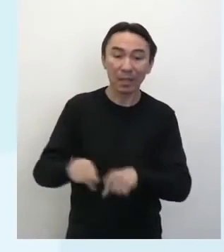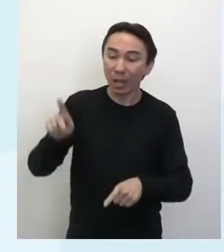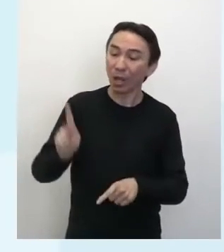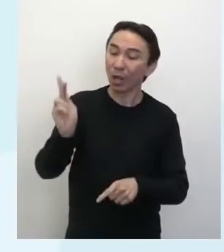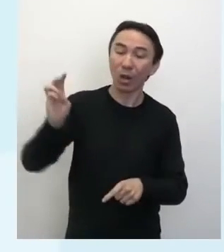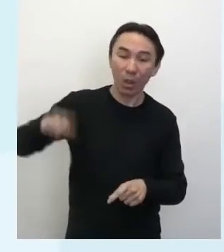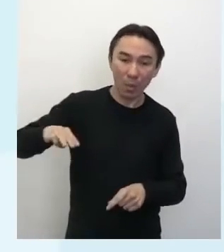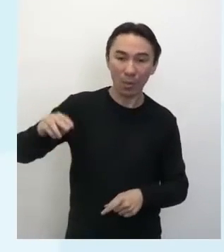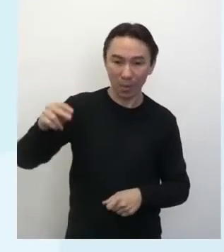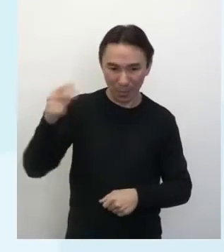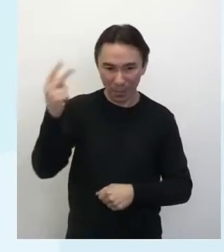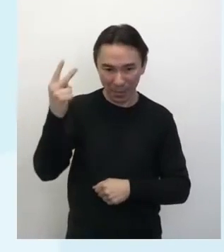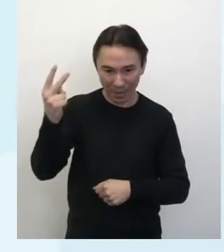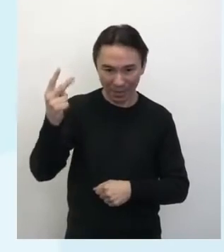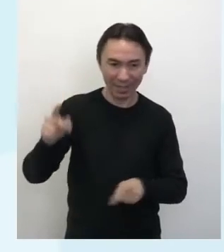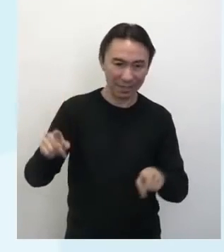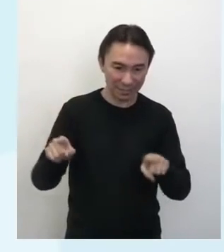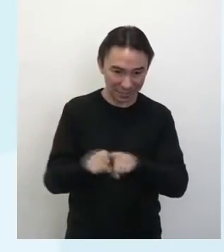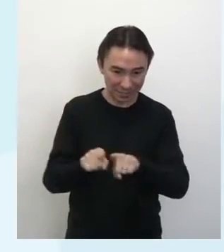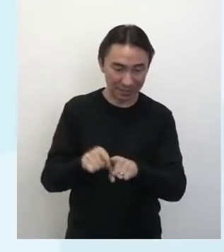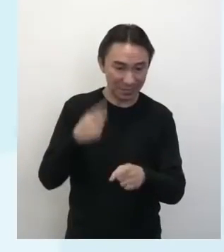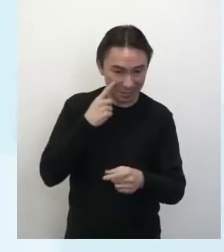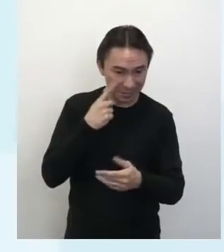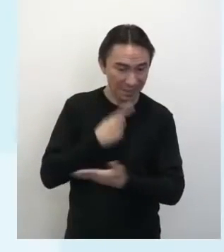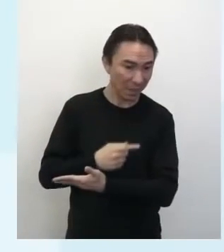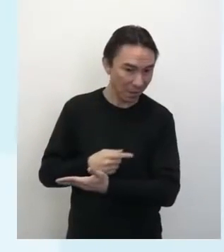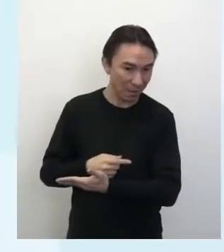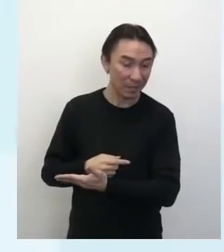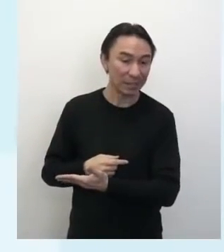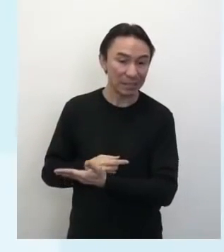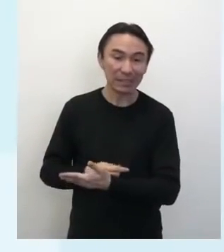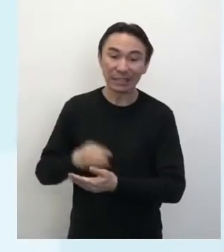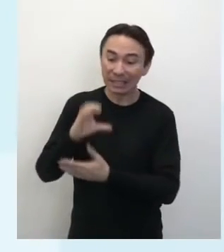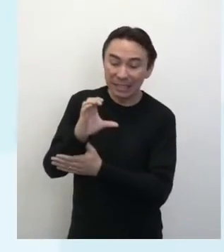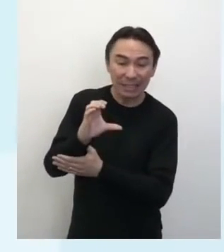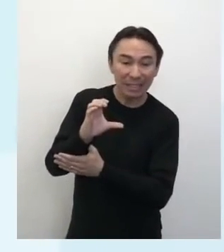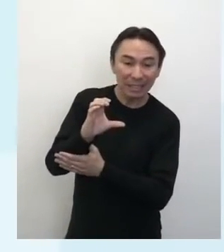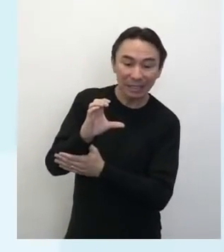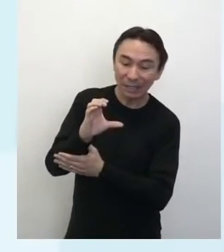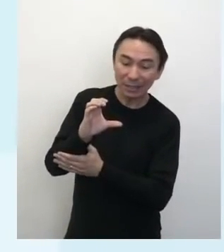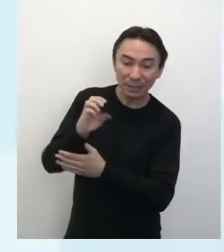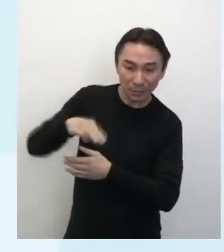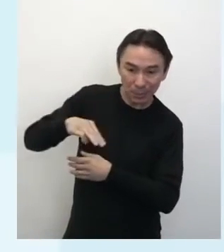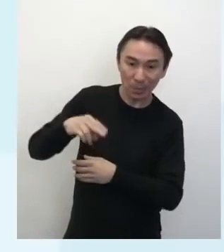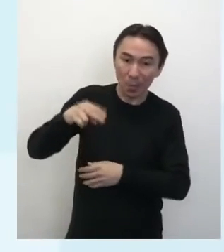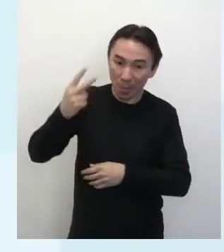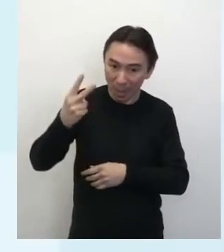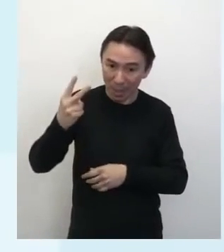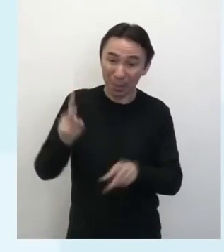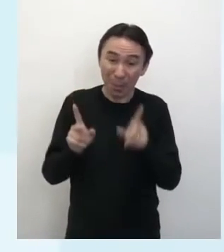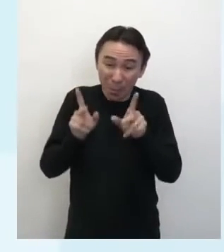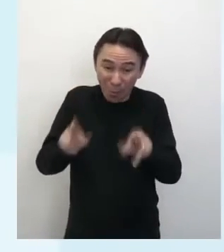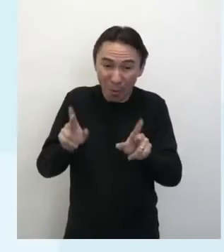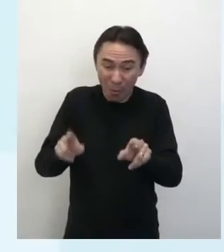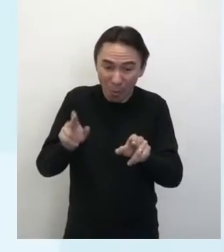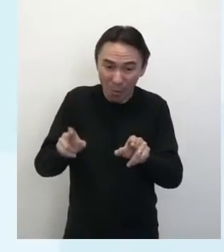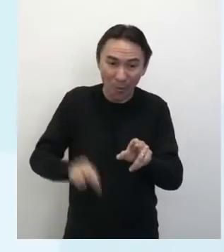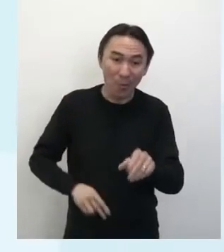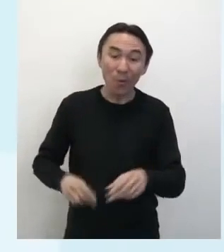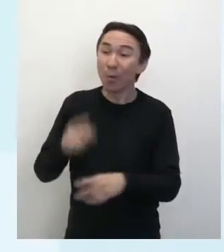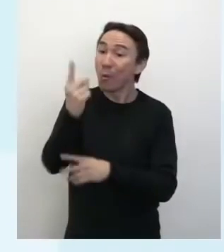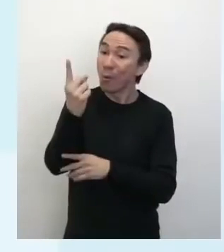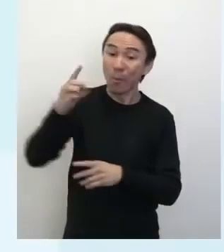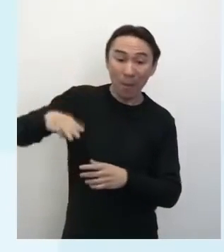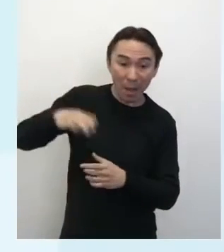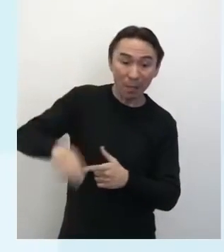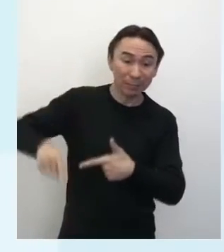vendo? É a mesma coisa que pegar 1 metro quadrado e dividir por 10 mil pedacinhos, né? Tá? Então, dentro de 1 metro quadrado, nós